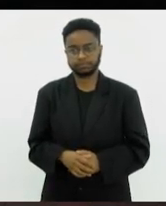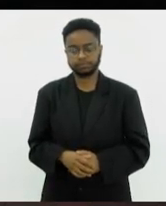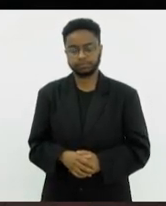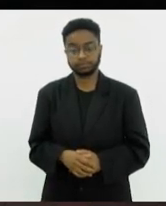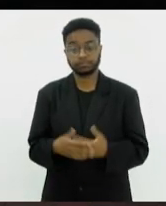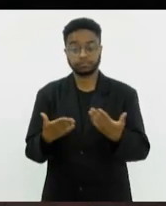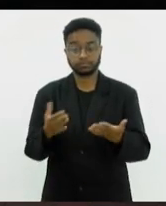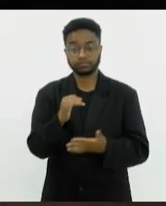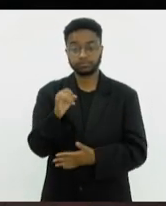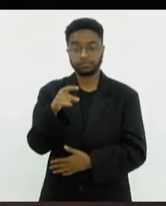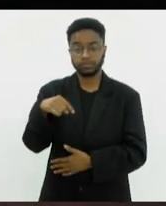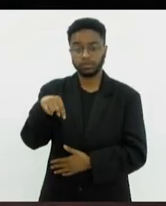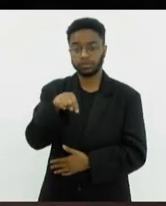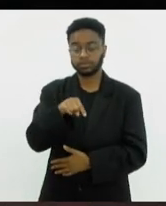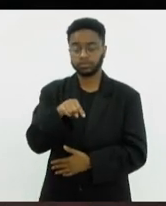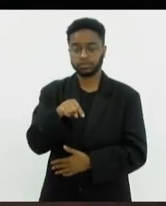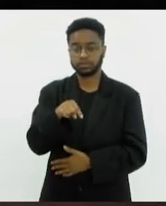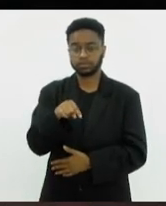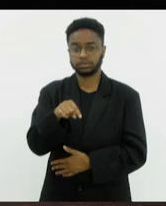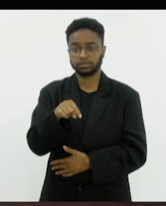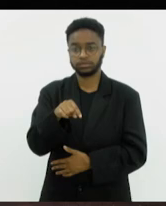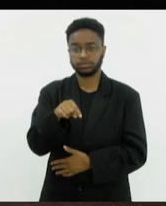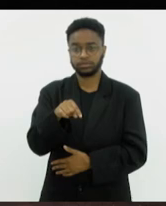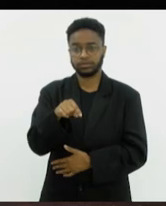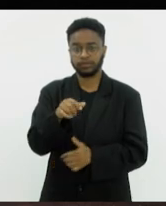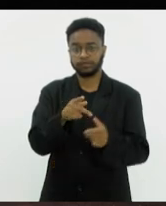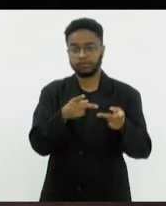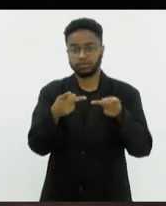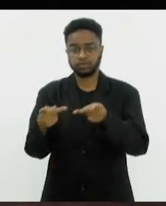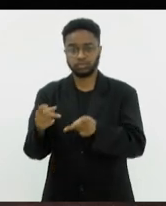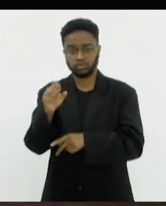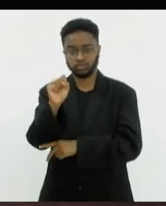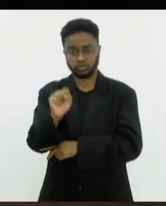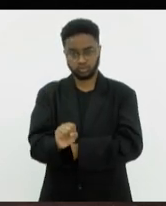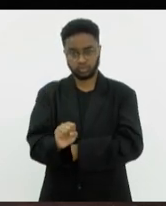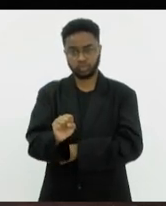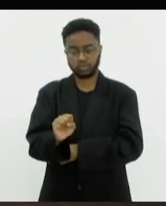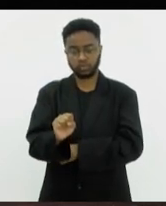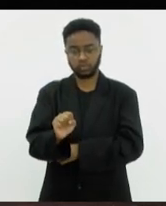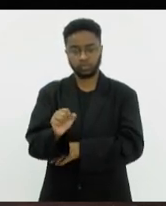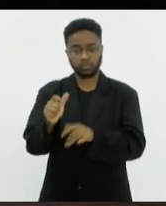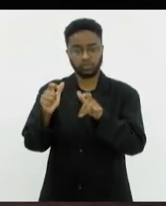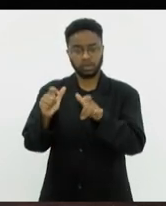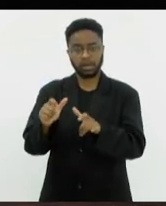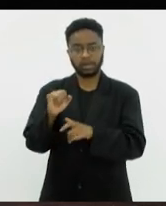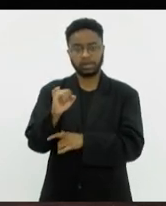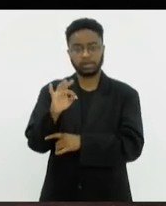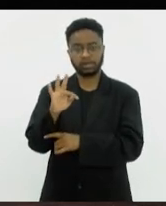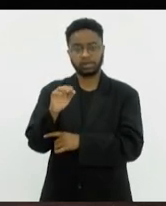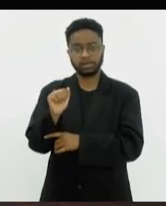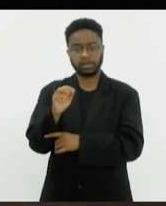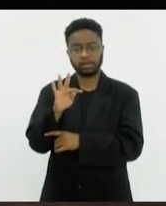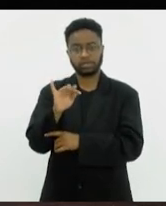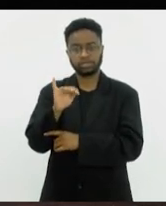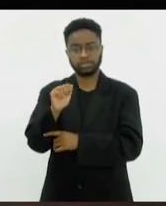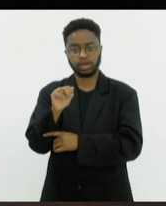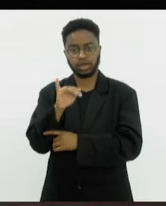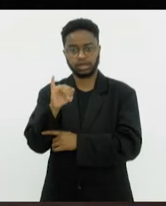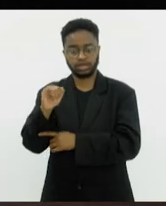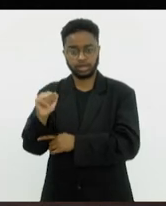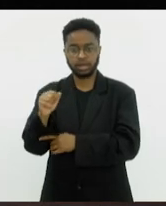Se você vai lá para o sul, para a região de Itatiaia, tem uma vertente